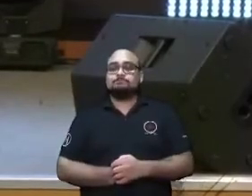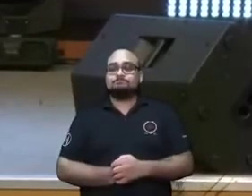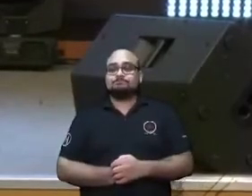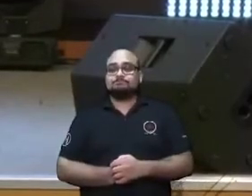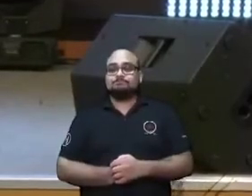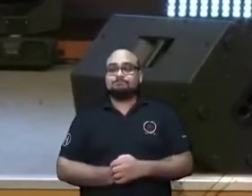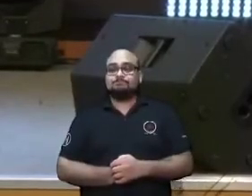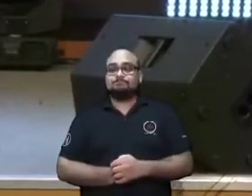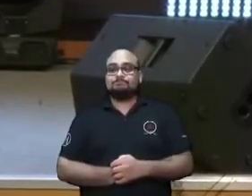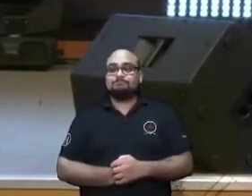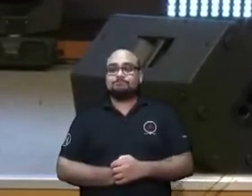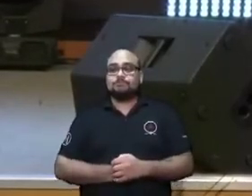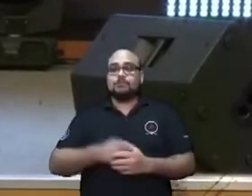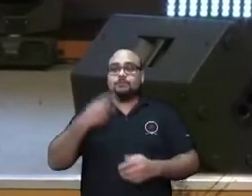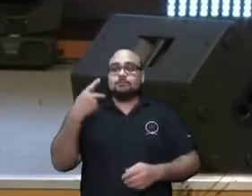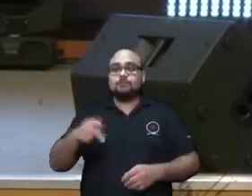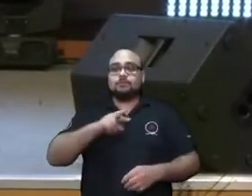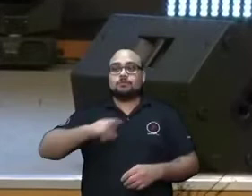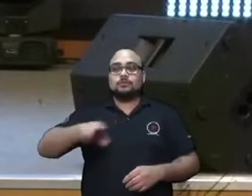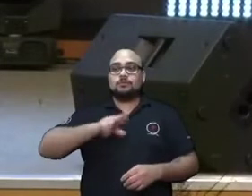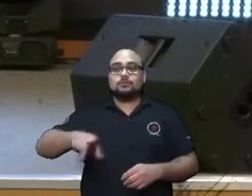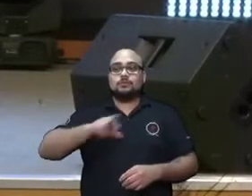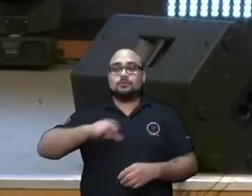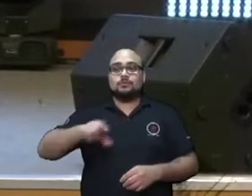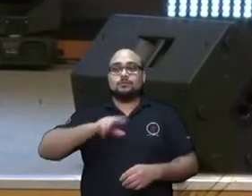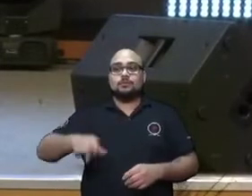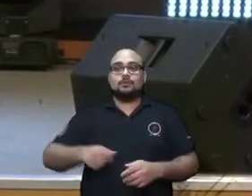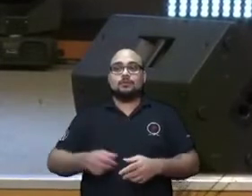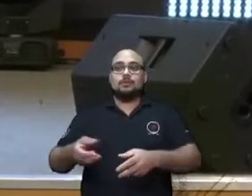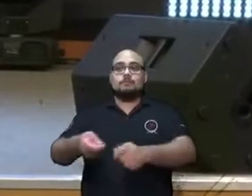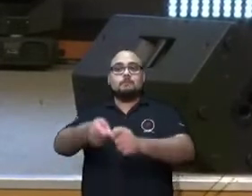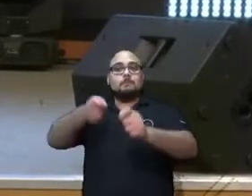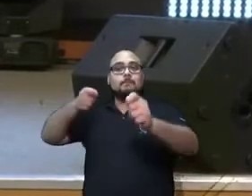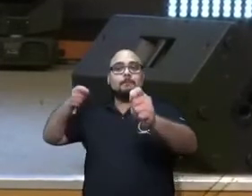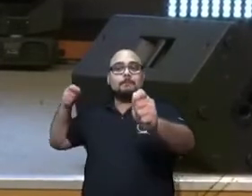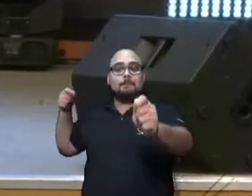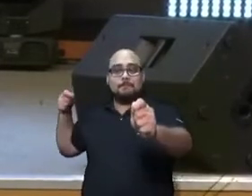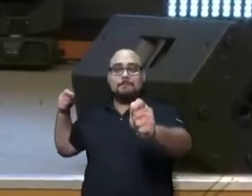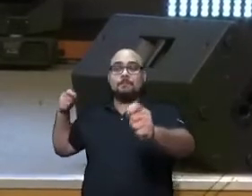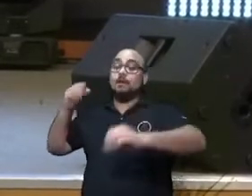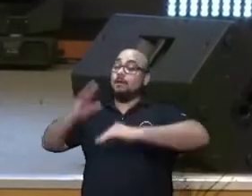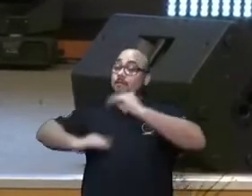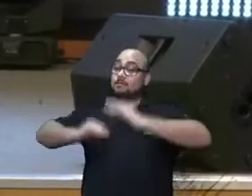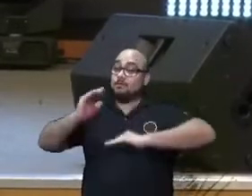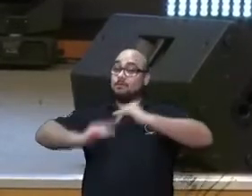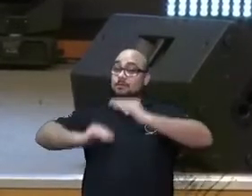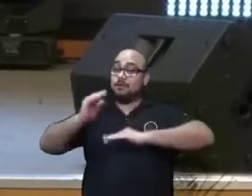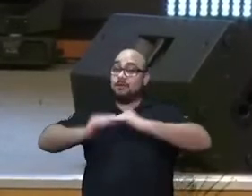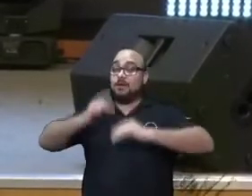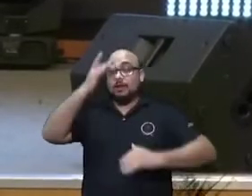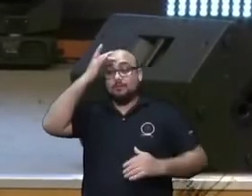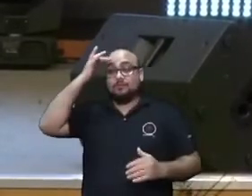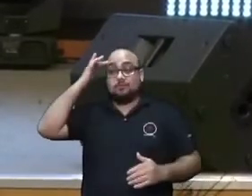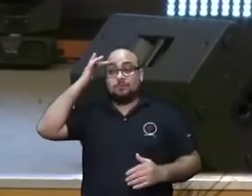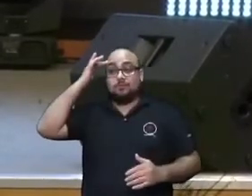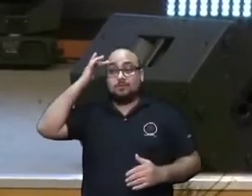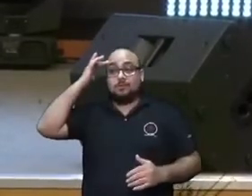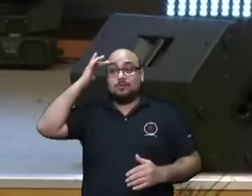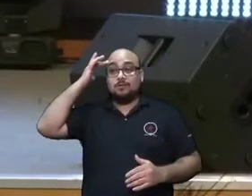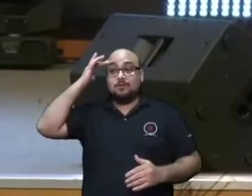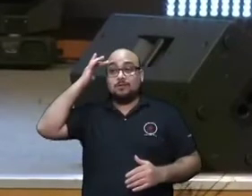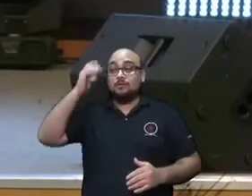seus irmãos, os flecheiros, as pessoas, o antigo pastor dele,